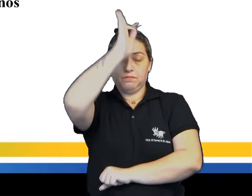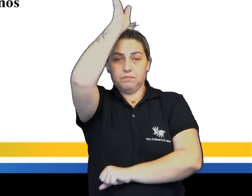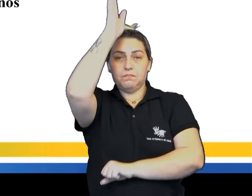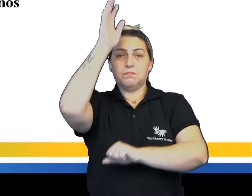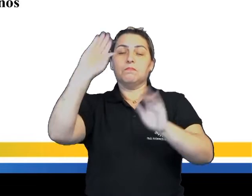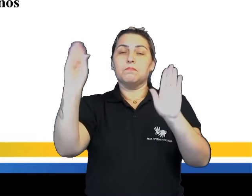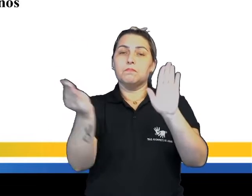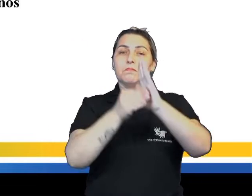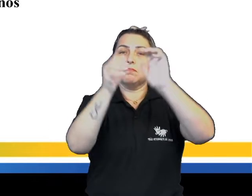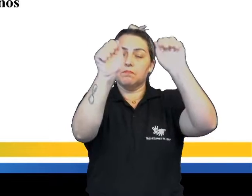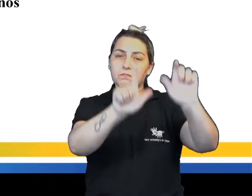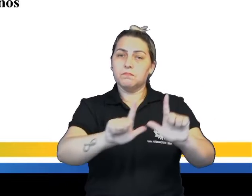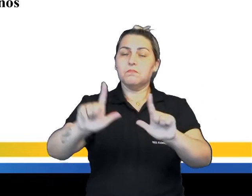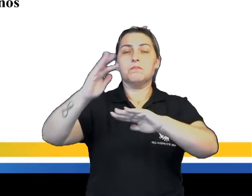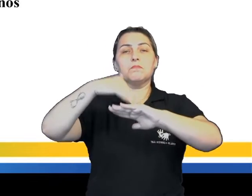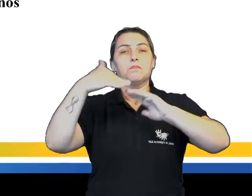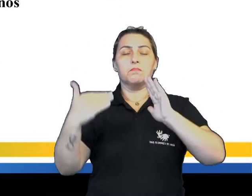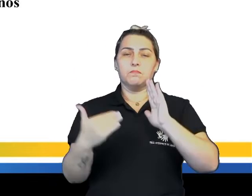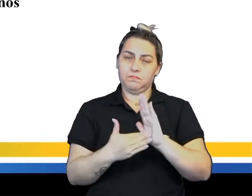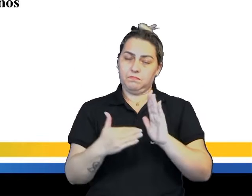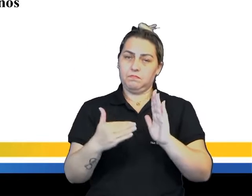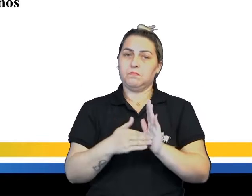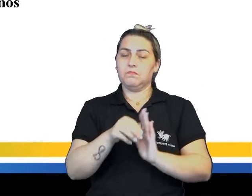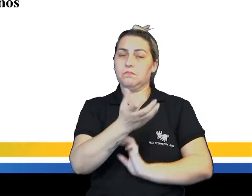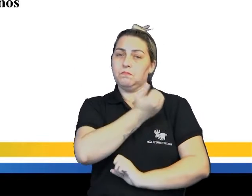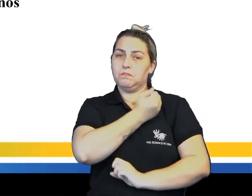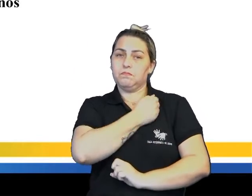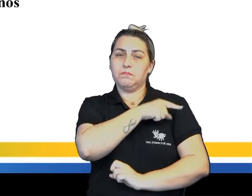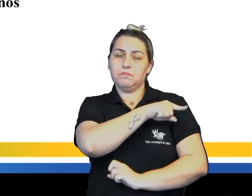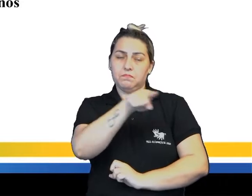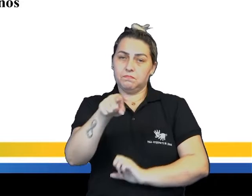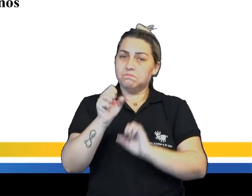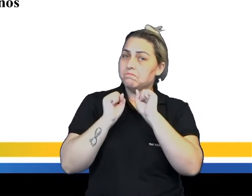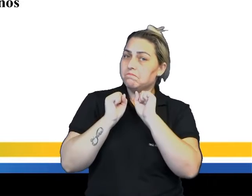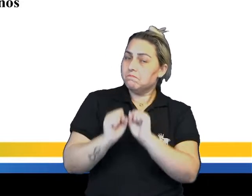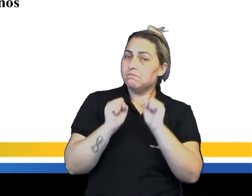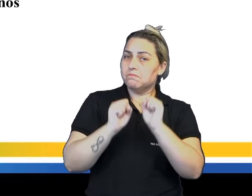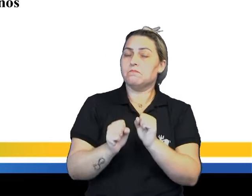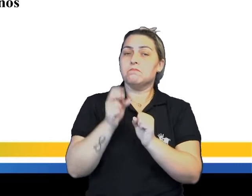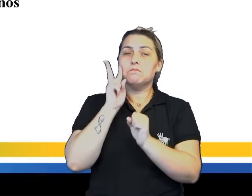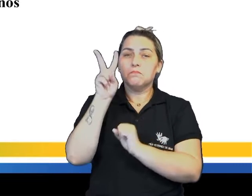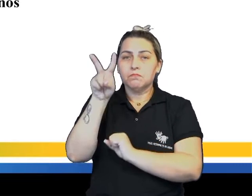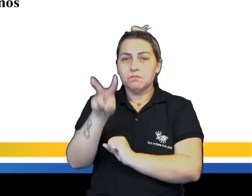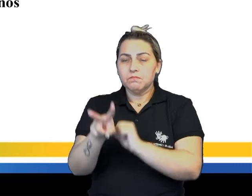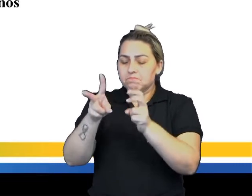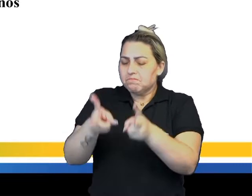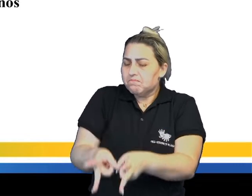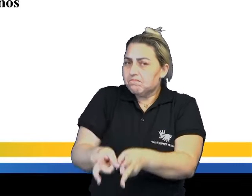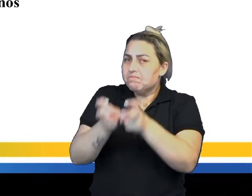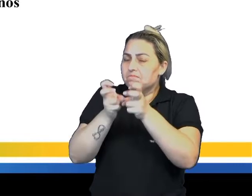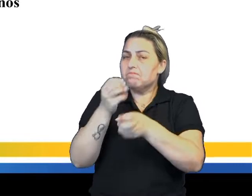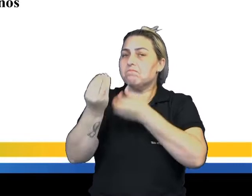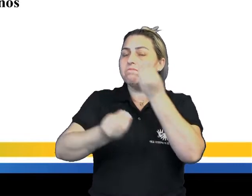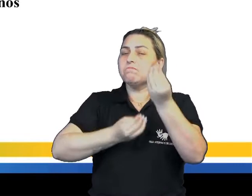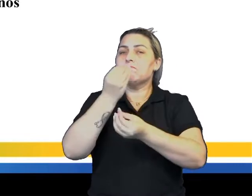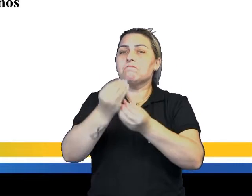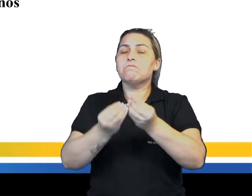no slide todos esses números para que vocês possam estar vendo como que